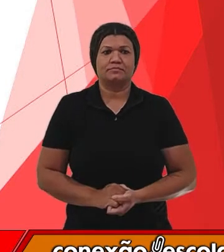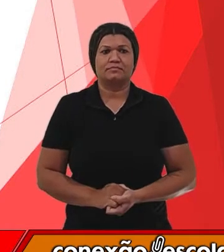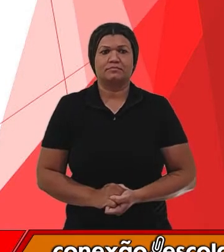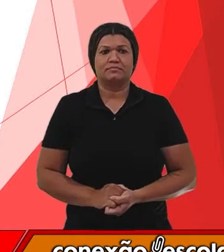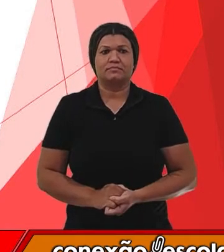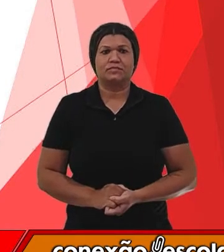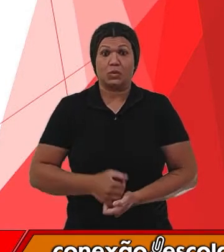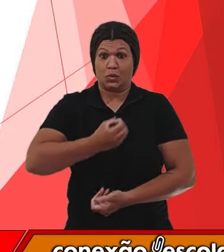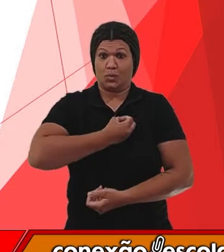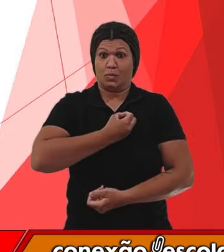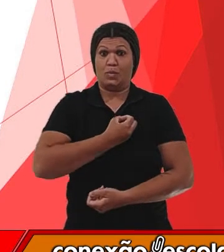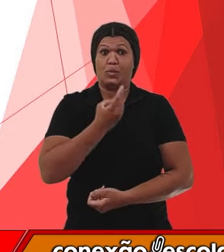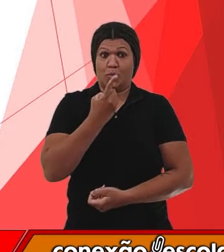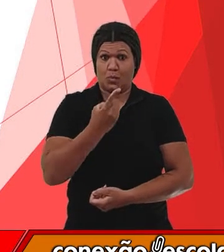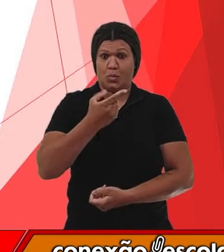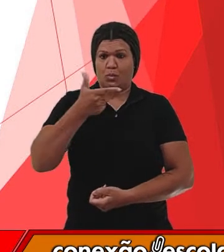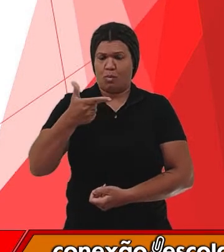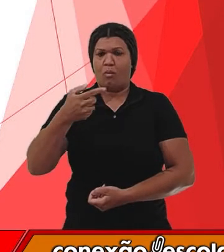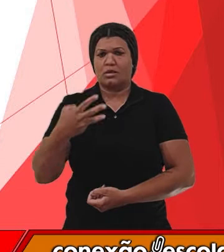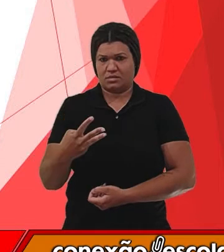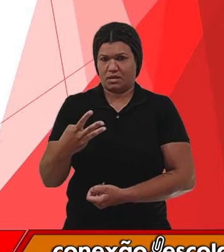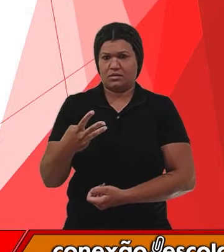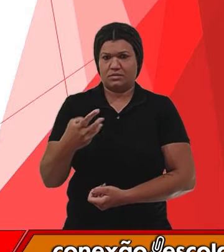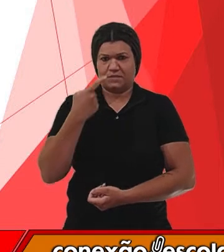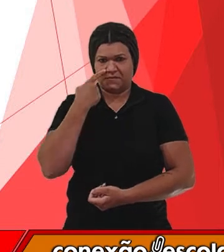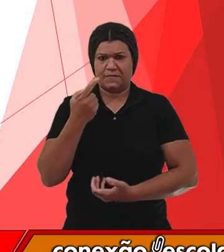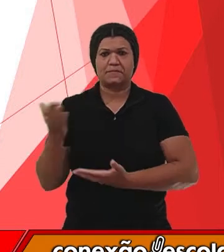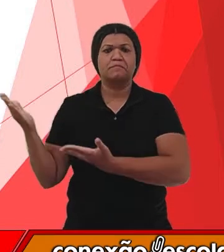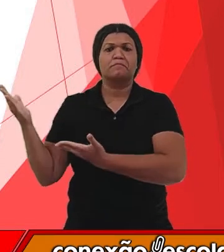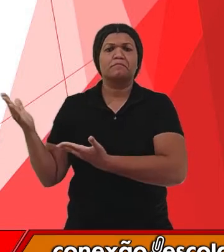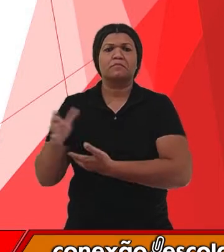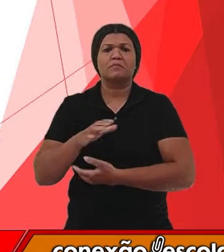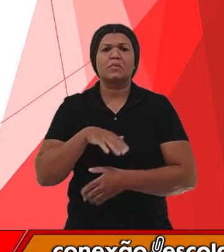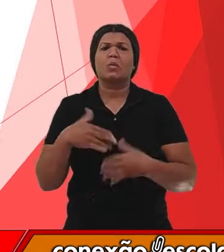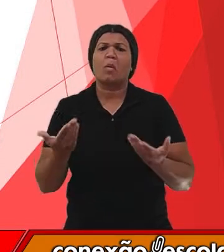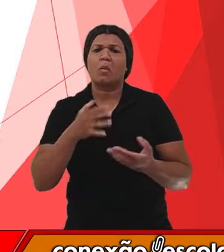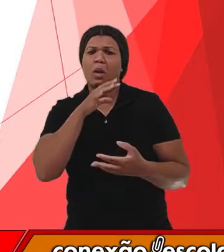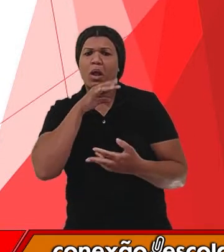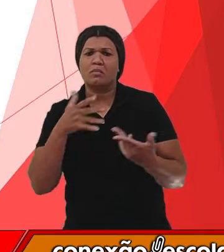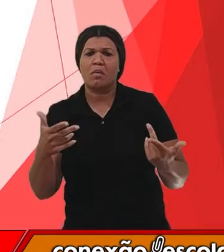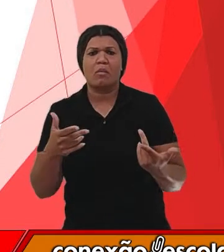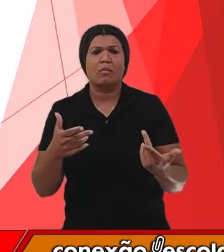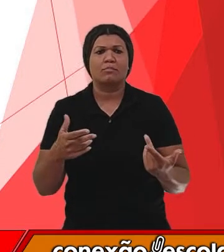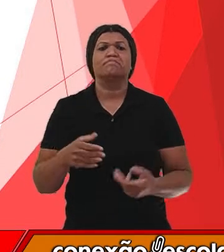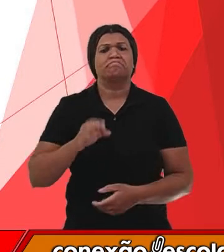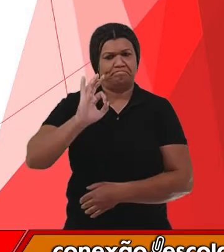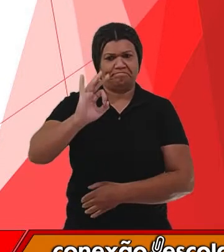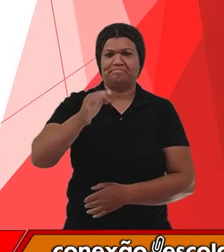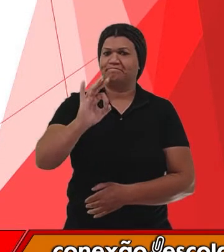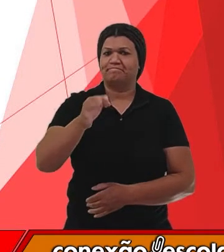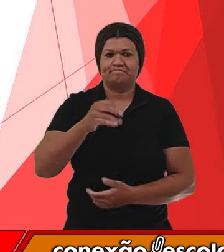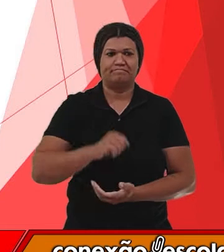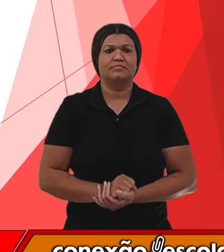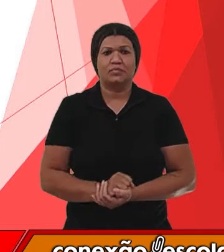na imagem número 1, número 2 e número 3, que bichinhos são esses? Isso mesmo!